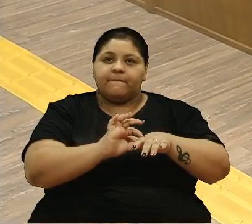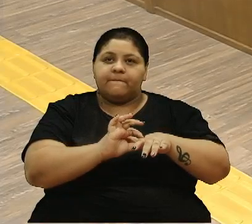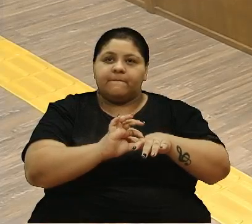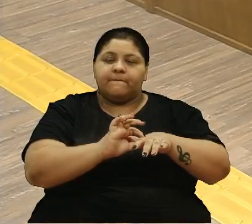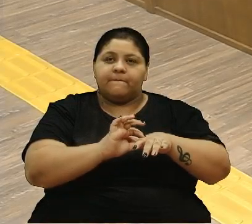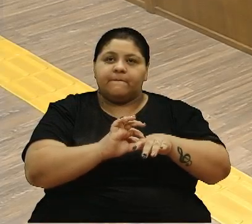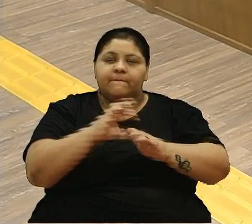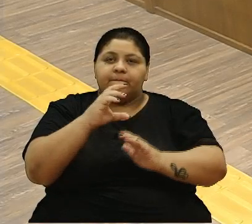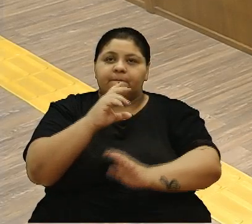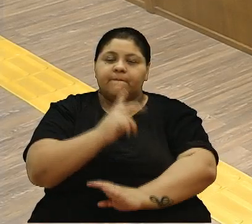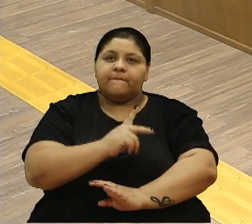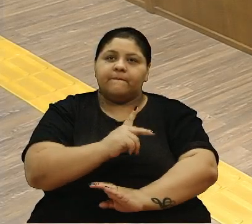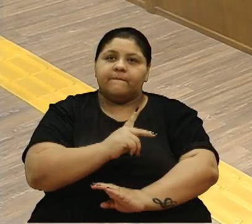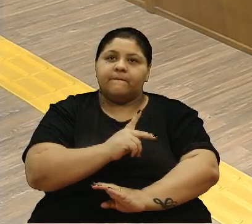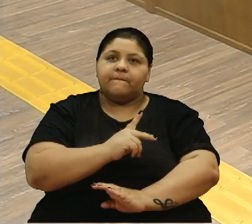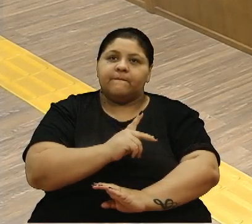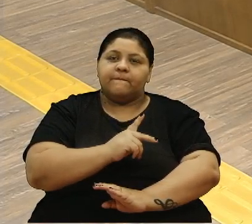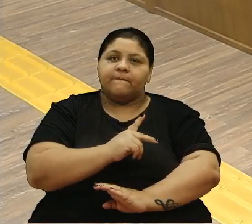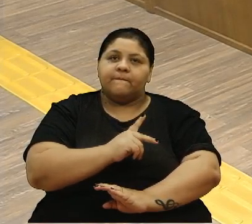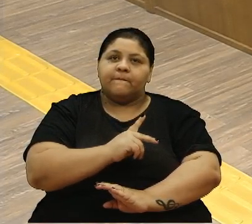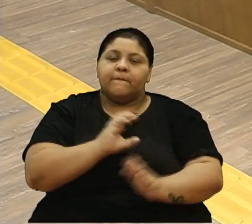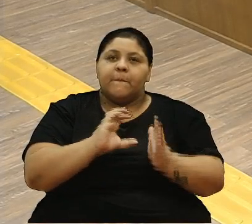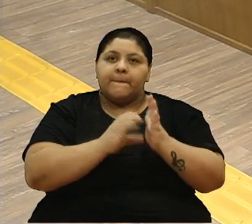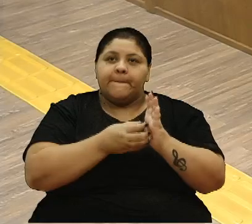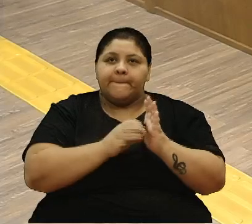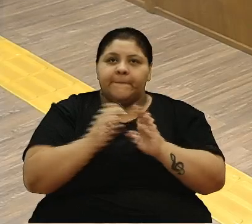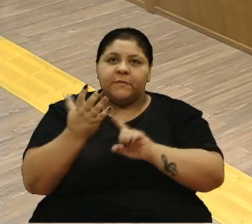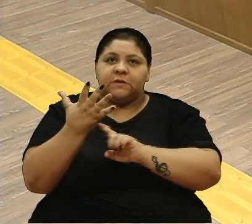Vereador Daniel Santos, da tribuna.